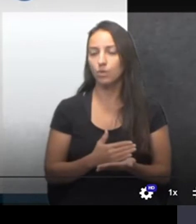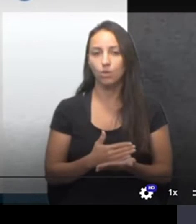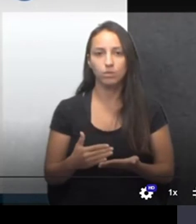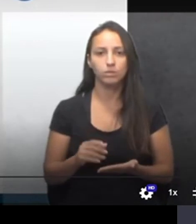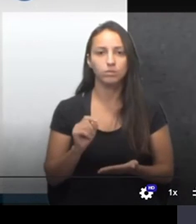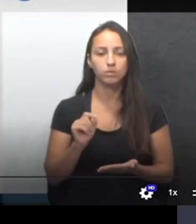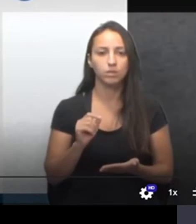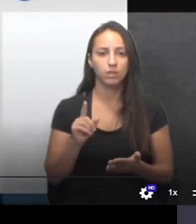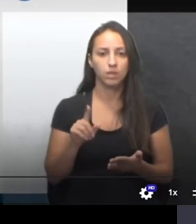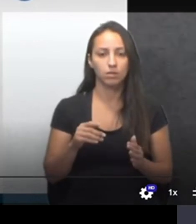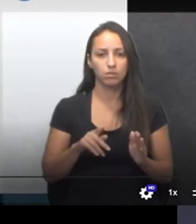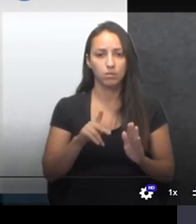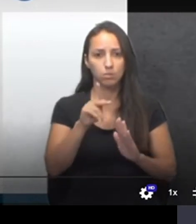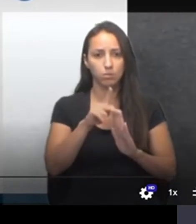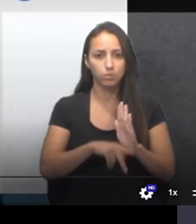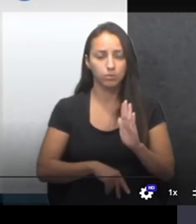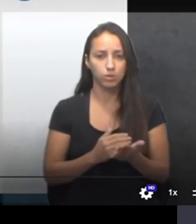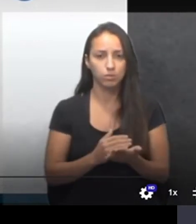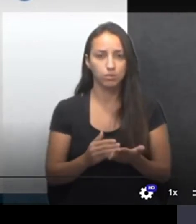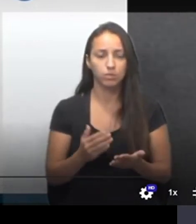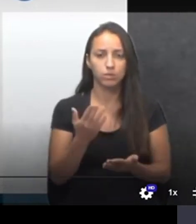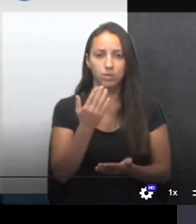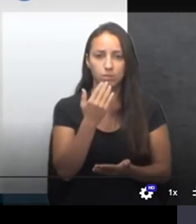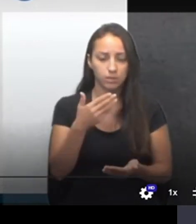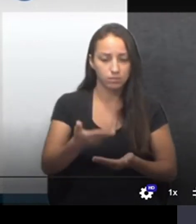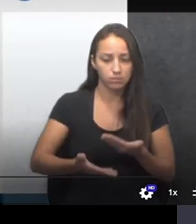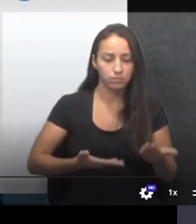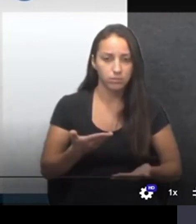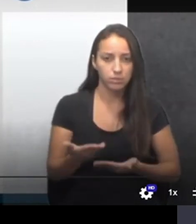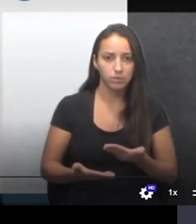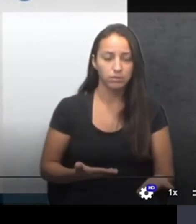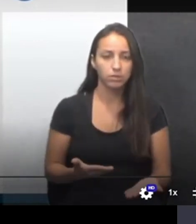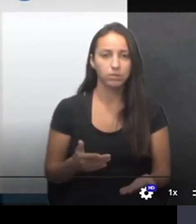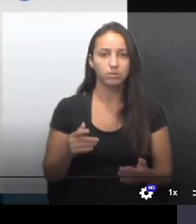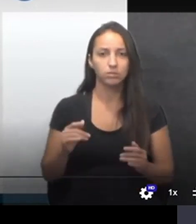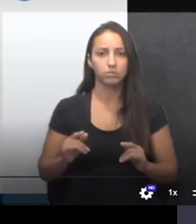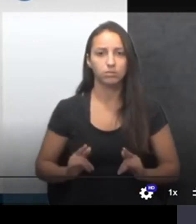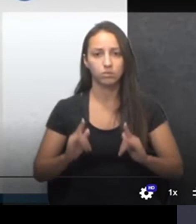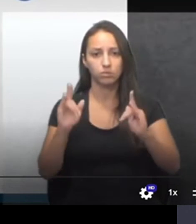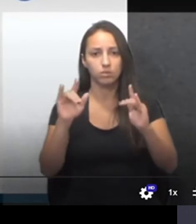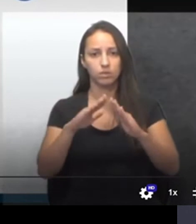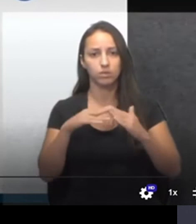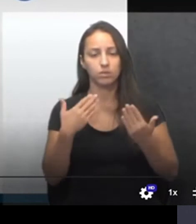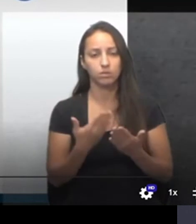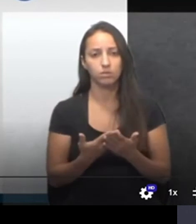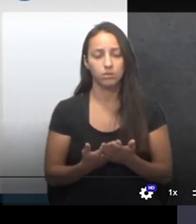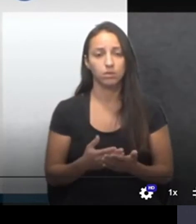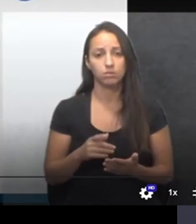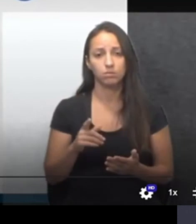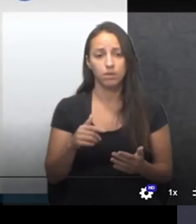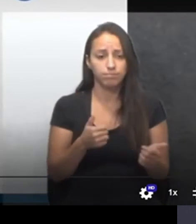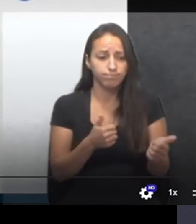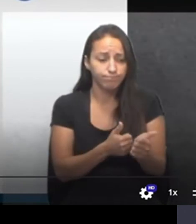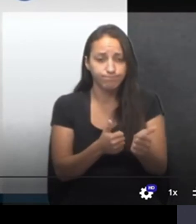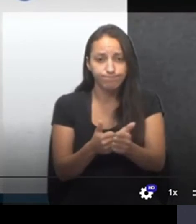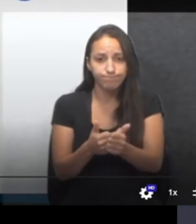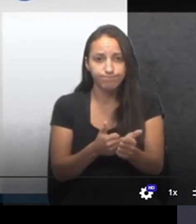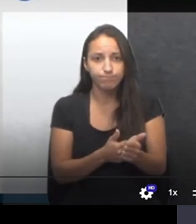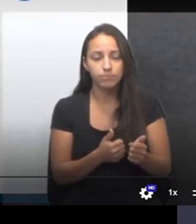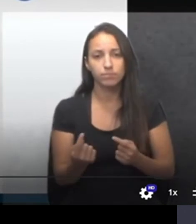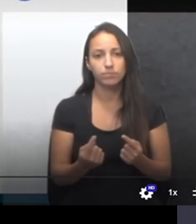sobre o início do projeto dos setores de alimentação e serviços da educação escolar. Elas estão intimamente